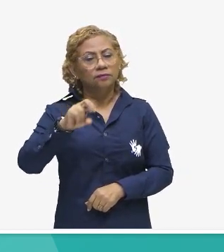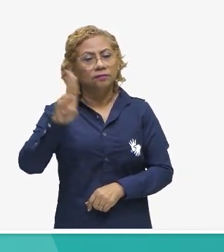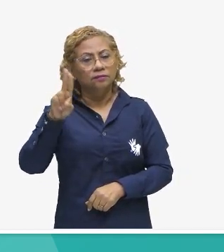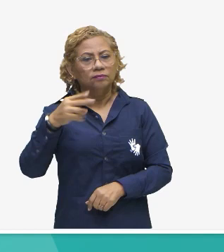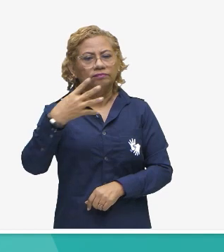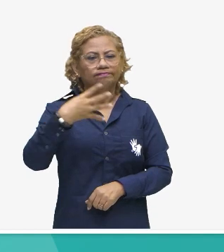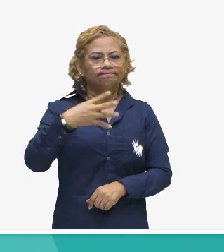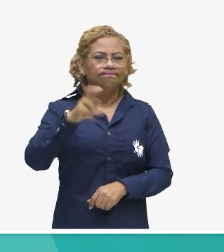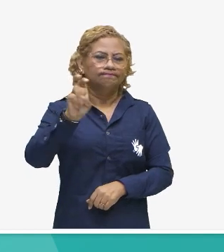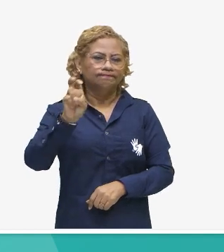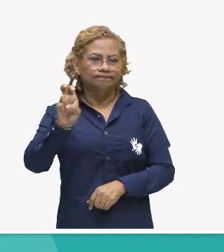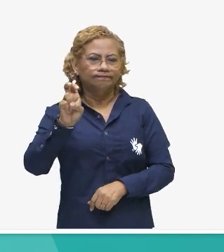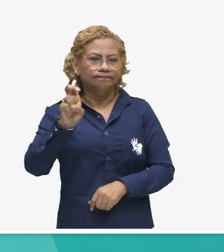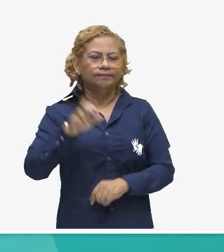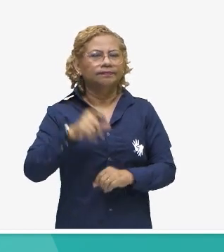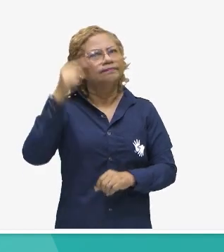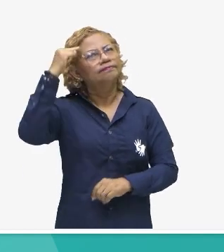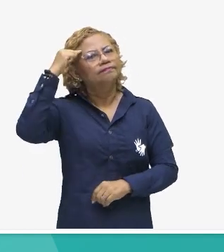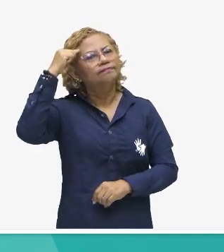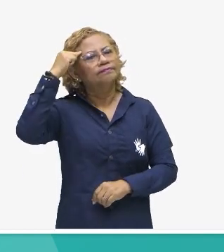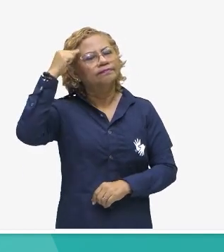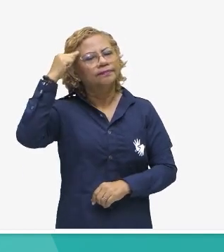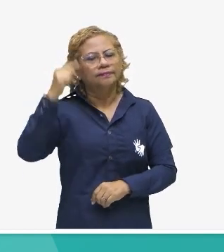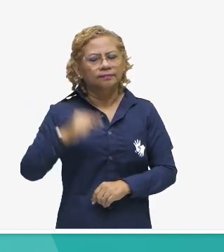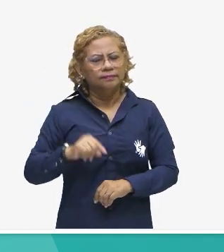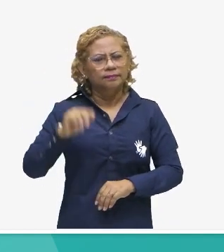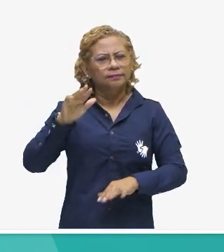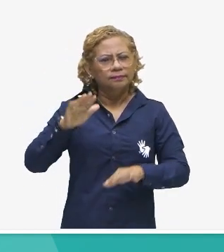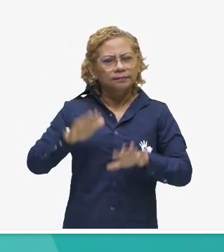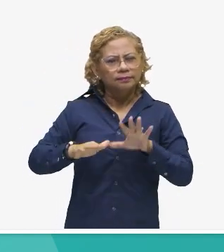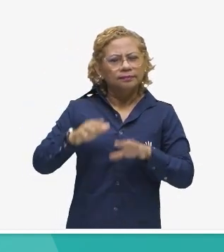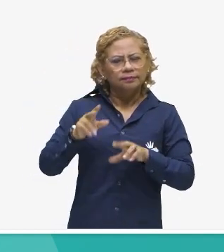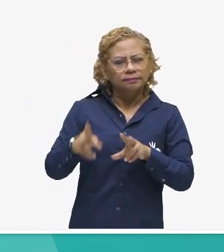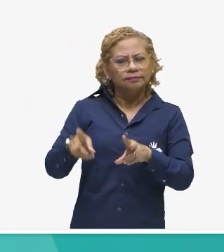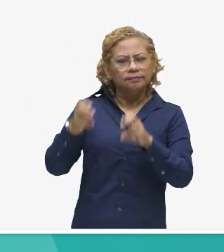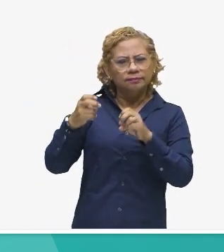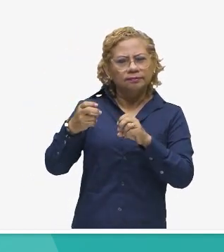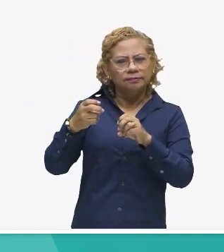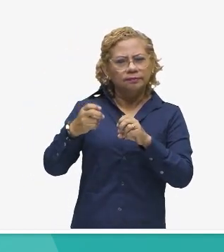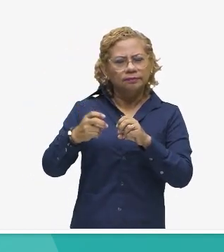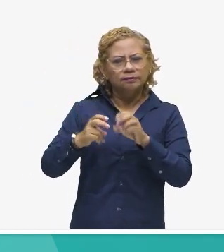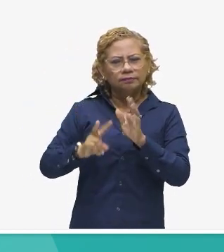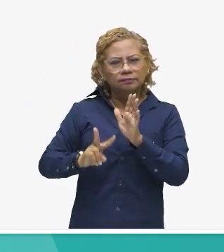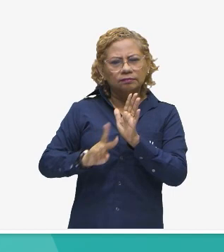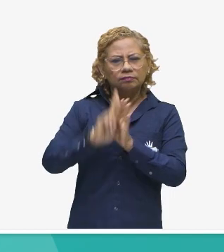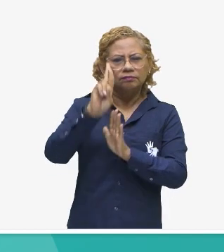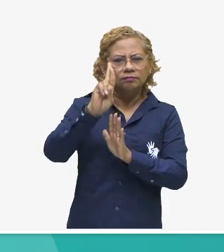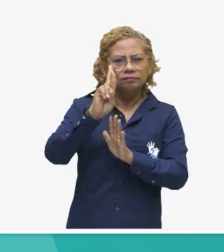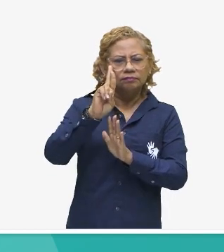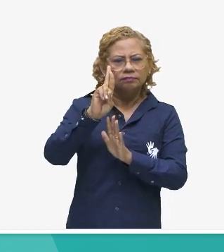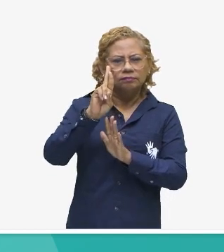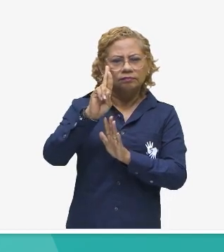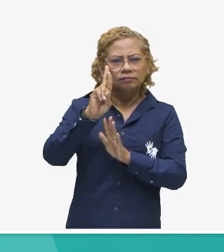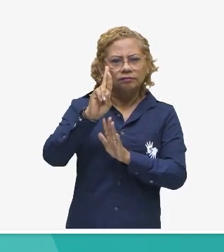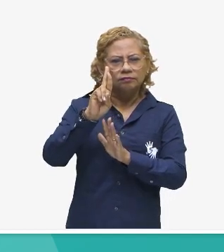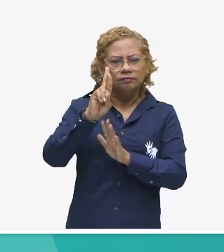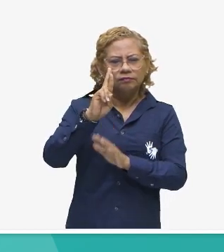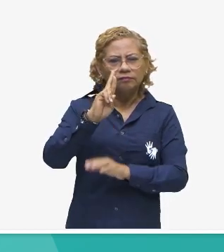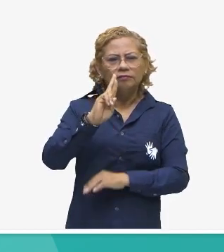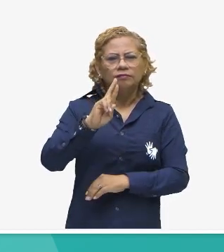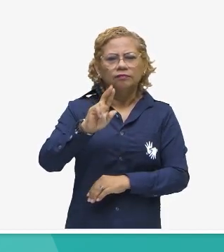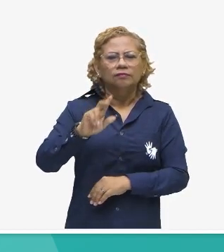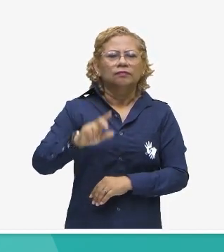Provavelmente, se eu abrir a barriga desta ave, encontrarei uma centena de ovos